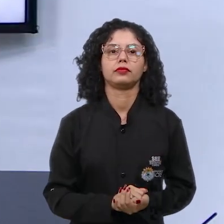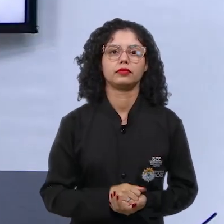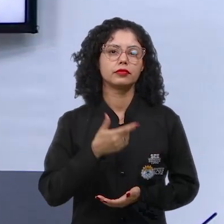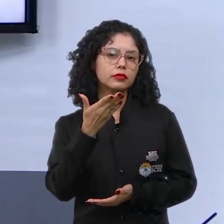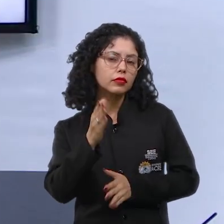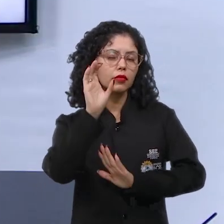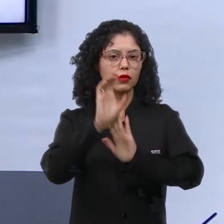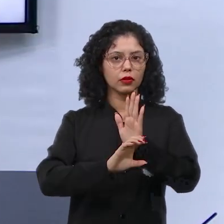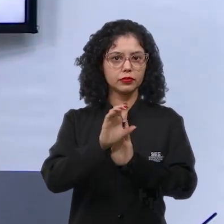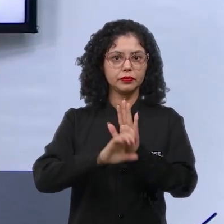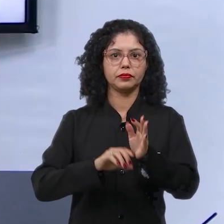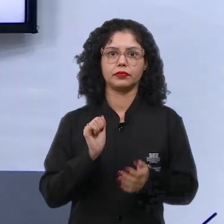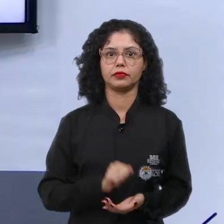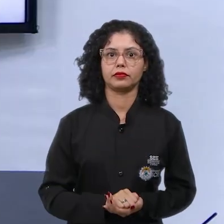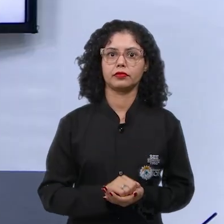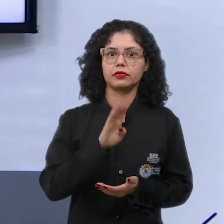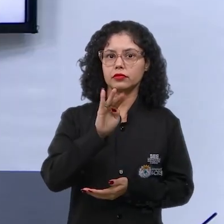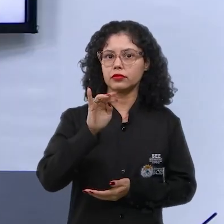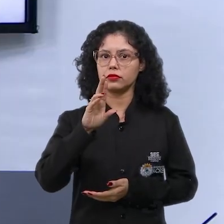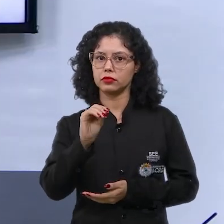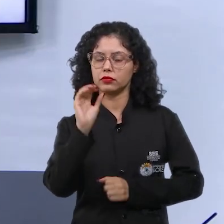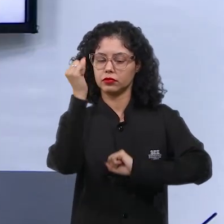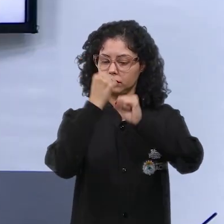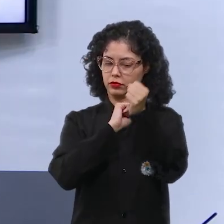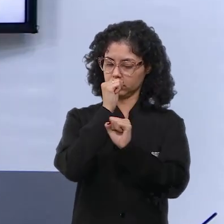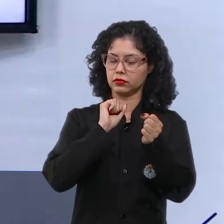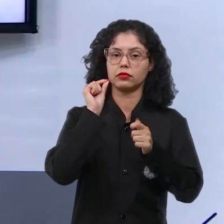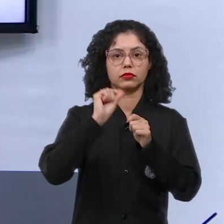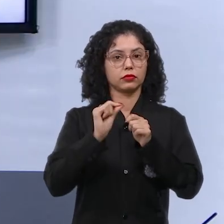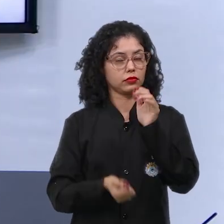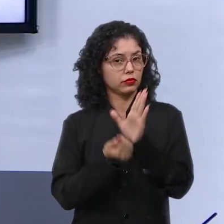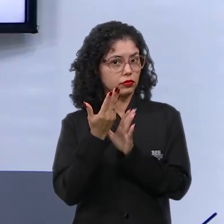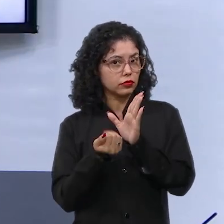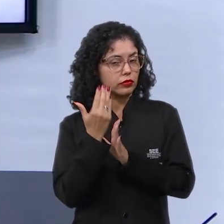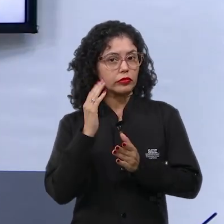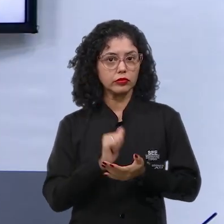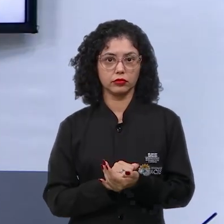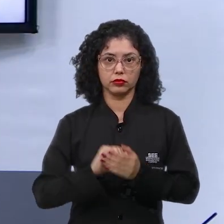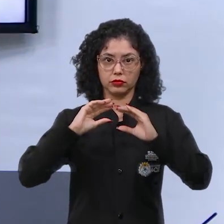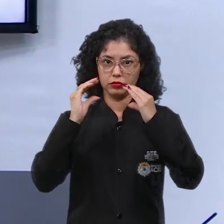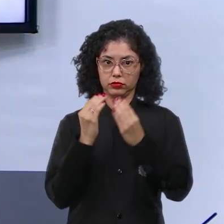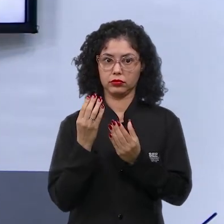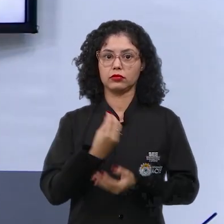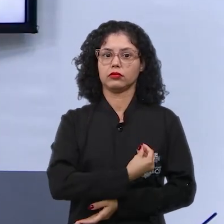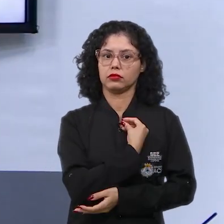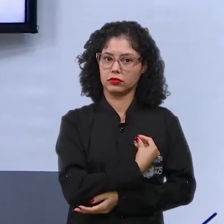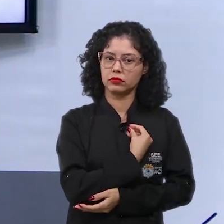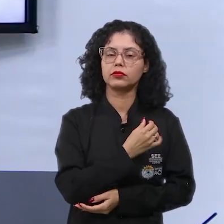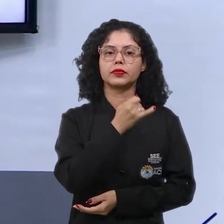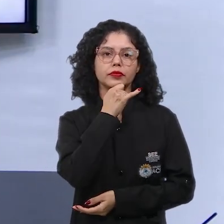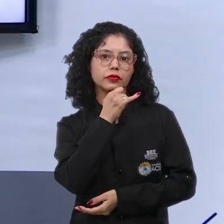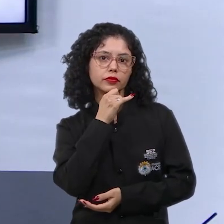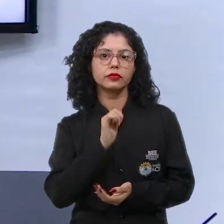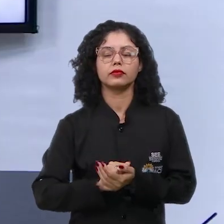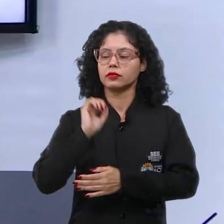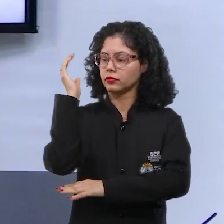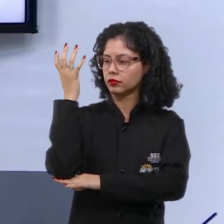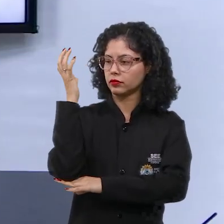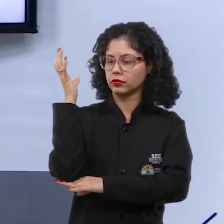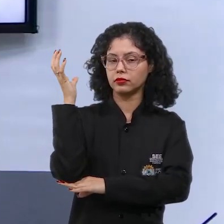desses conceitos. A biofábrica, pessoal, ela vai fabricar seres vivos, por exemplo,